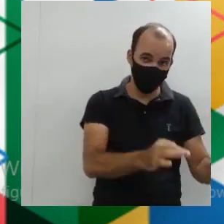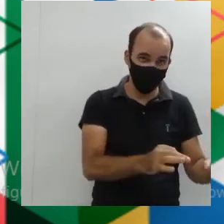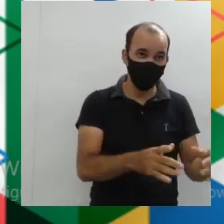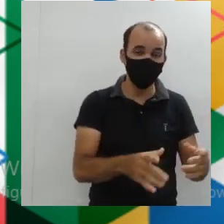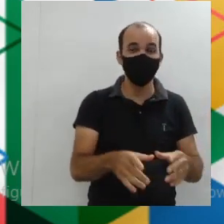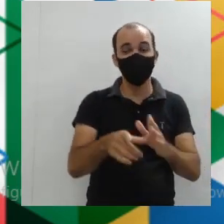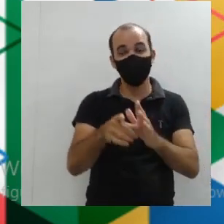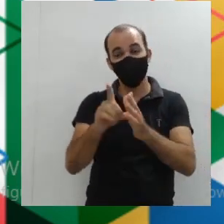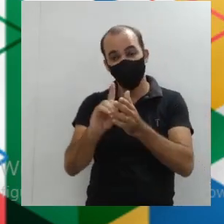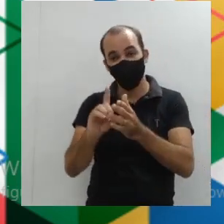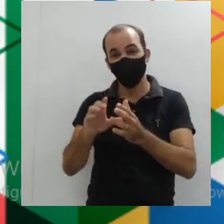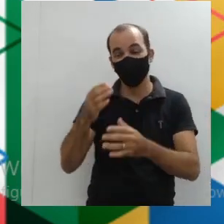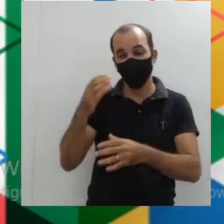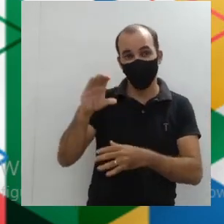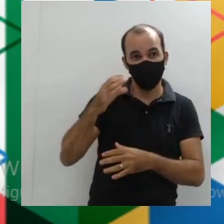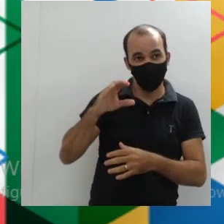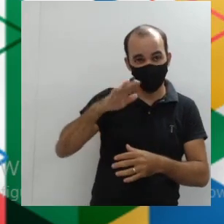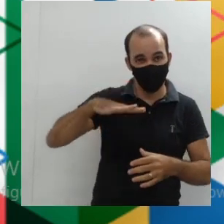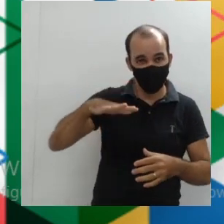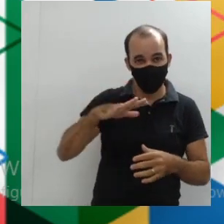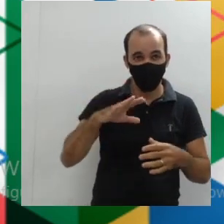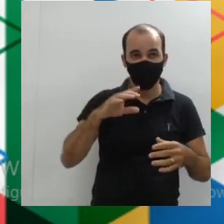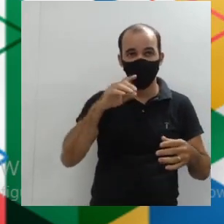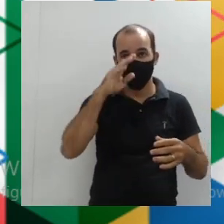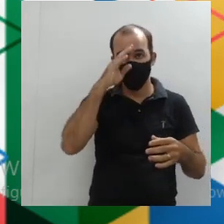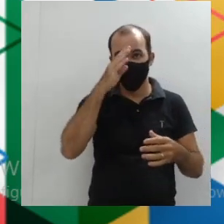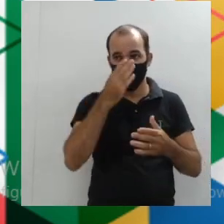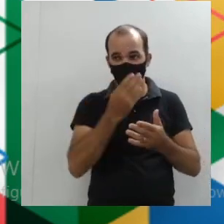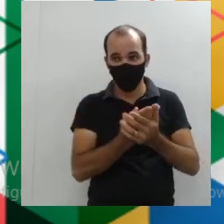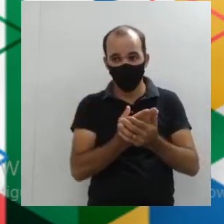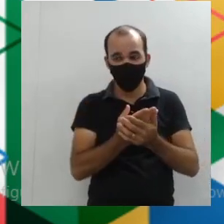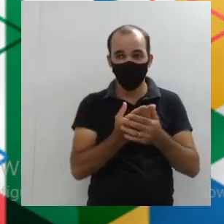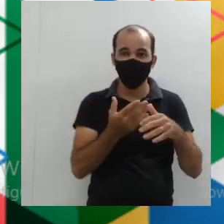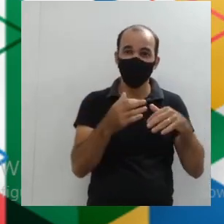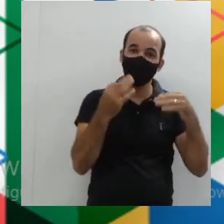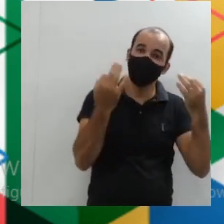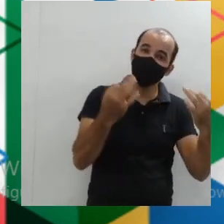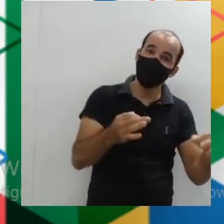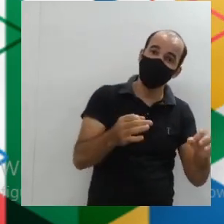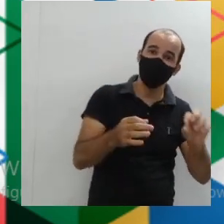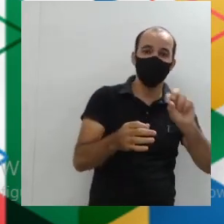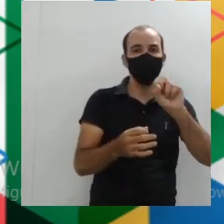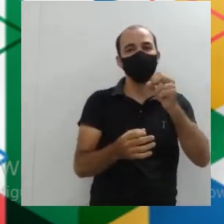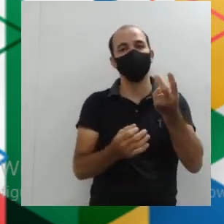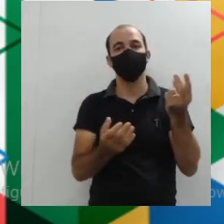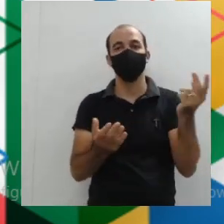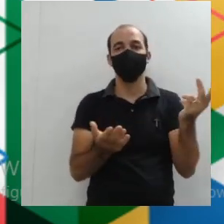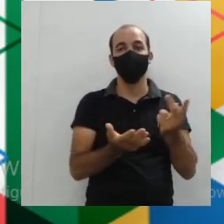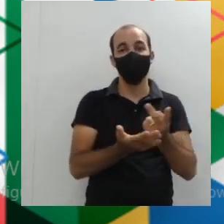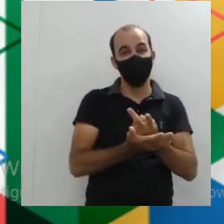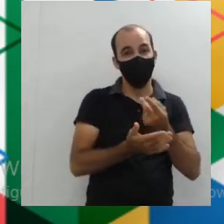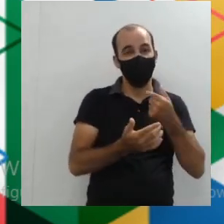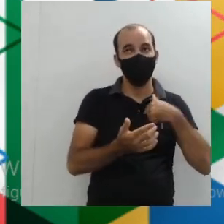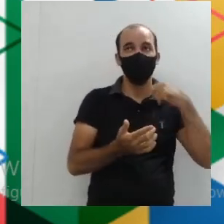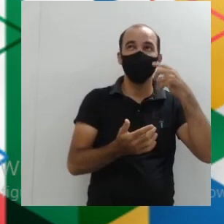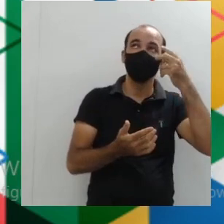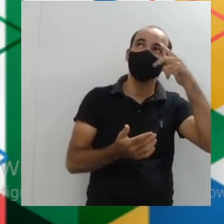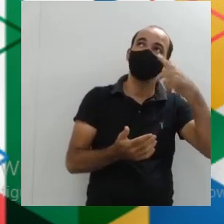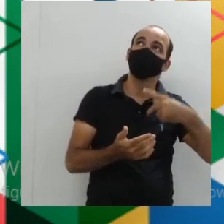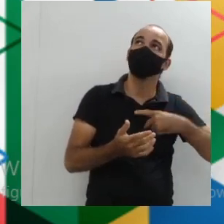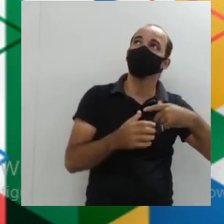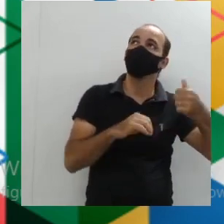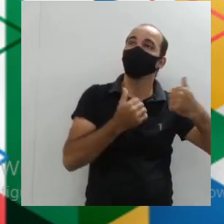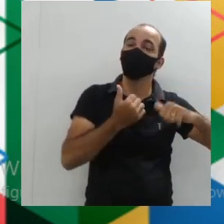questão daquilo que eu acredito como sendo certo ou errado e, consequentemente, se eu tenho